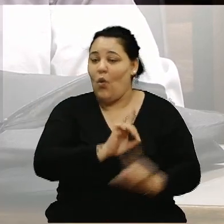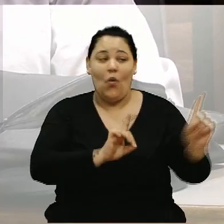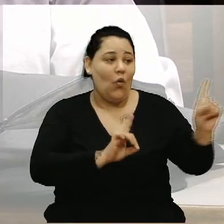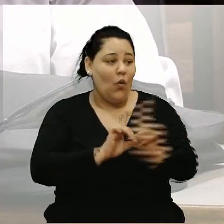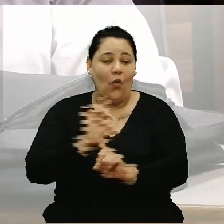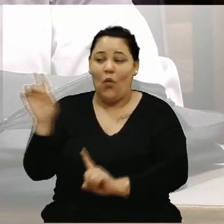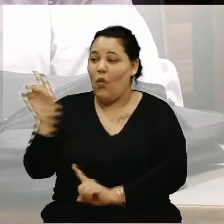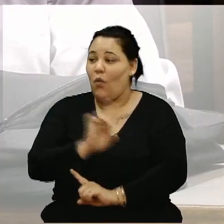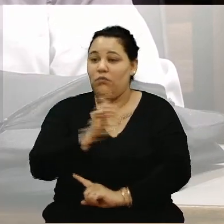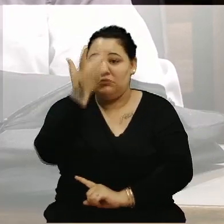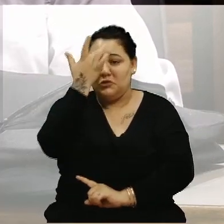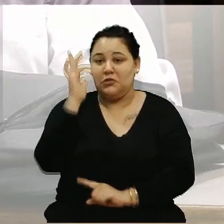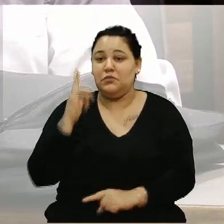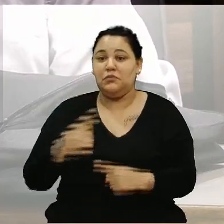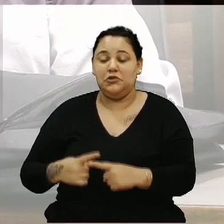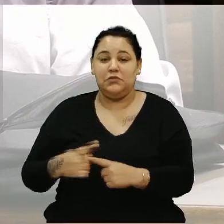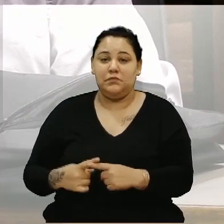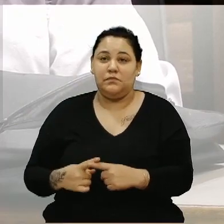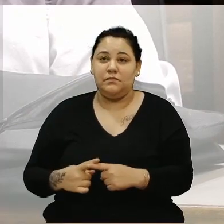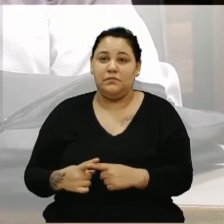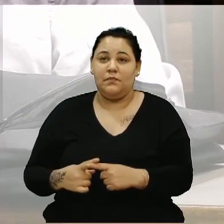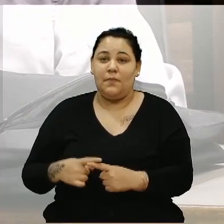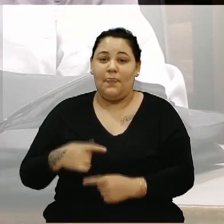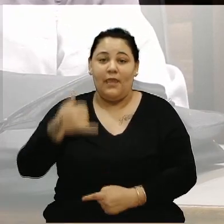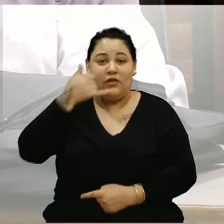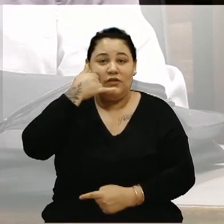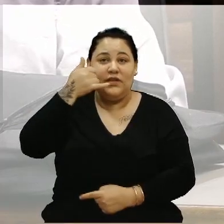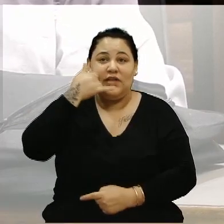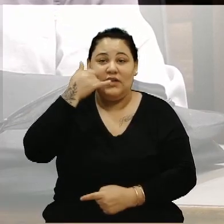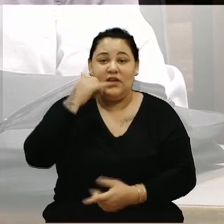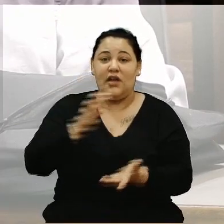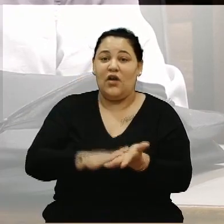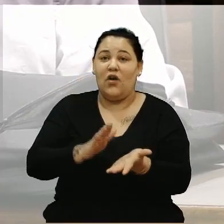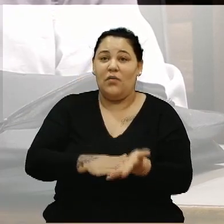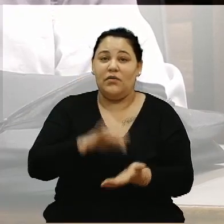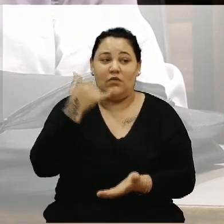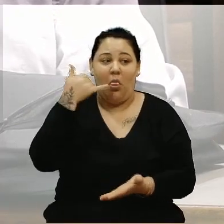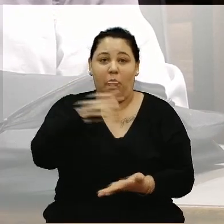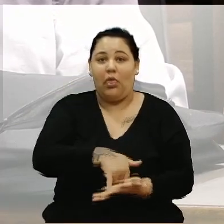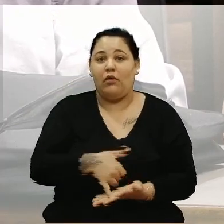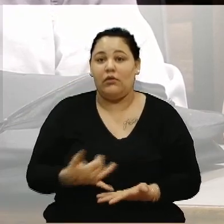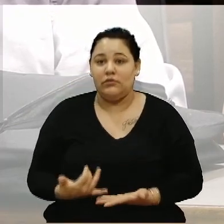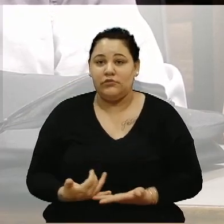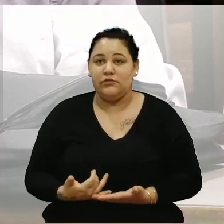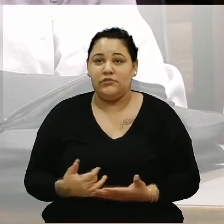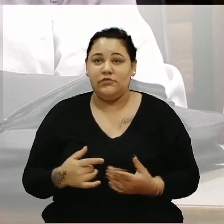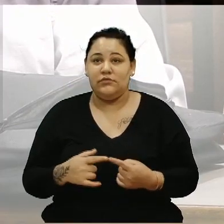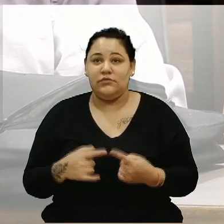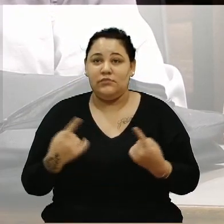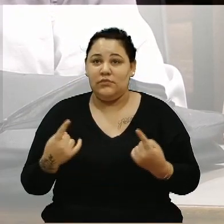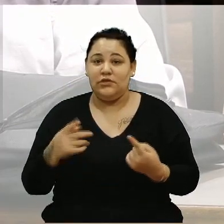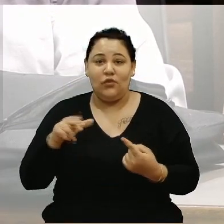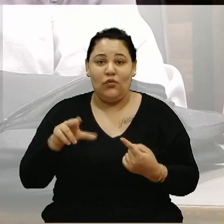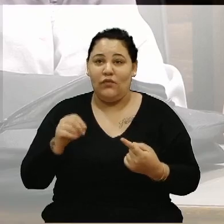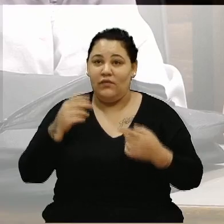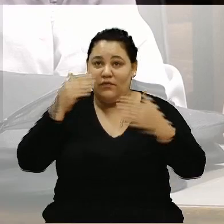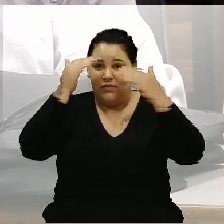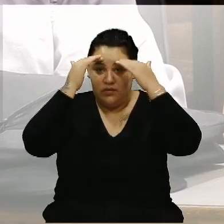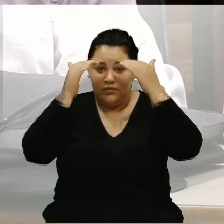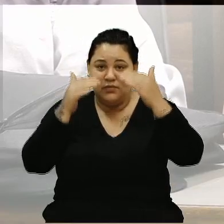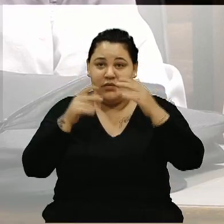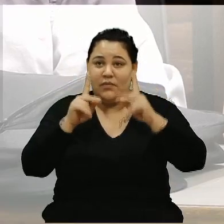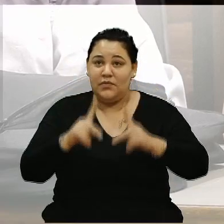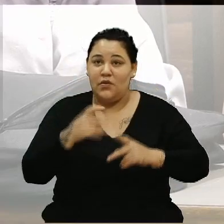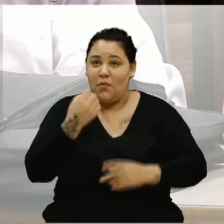vereadores, não sei se foi por causa que a gente liga e cobra, ele não atende, mas a gente nunca faltou com respeito com o Solete, porque é um cara do bem, uma